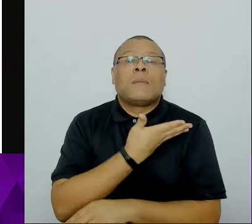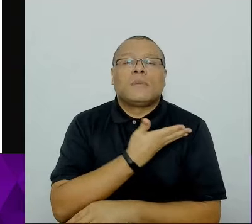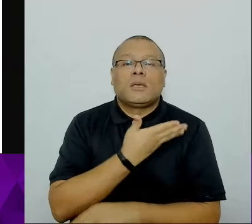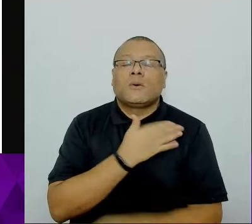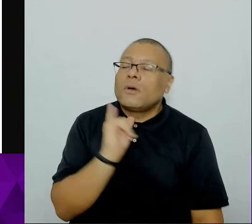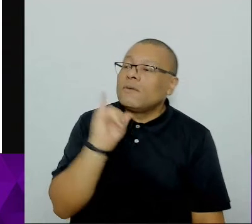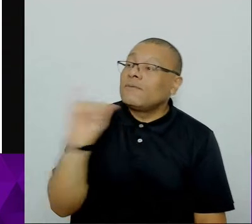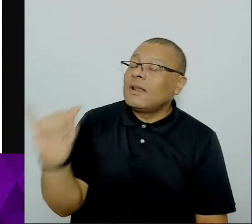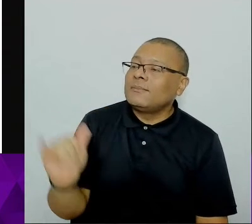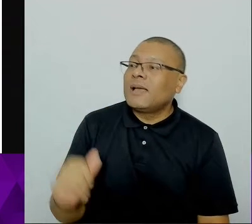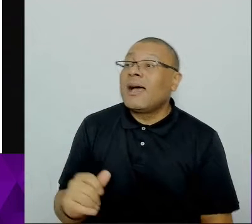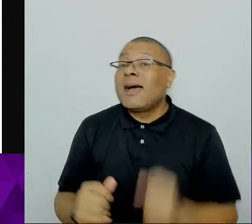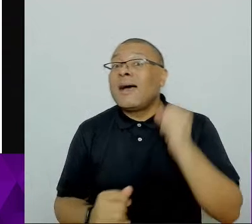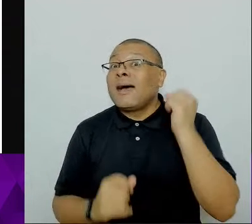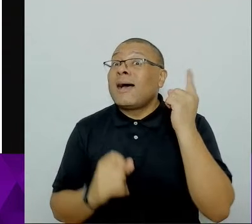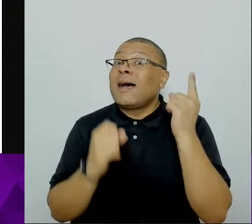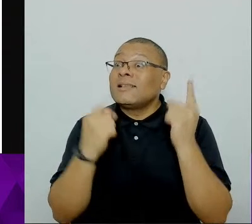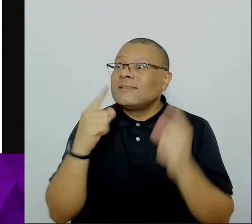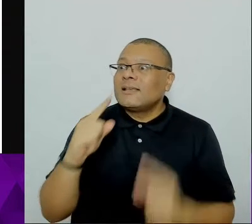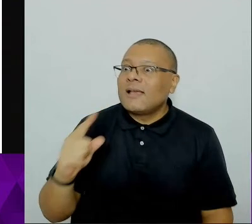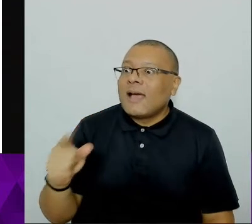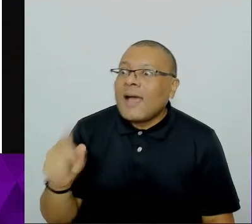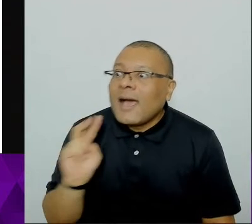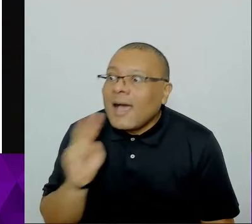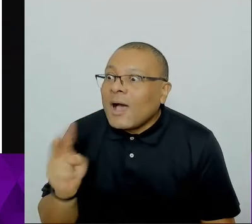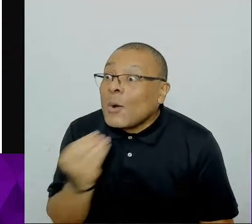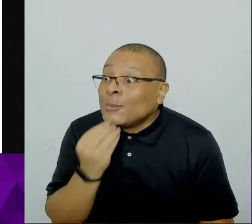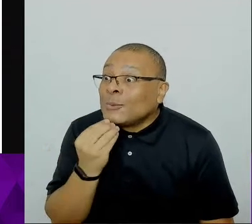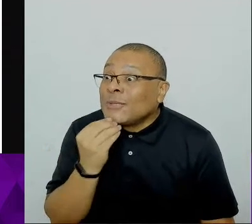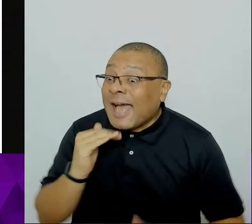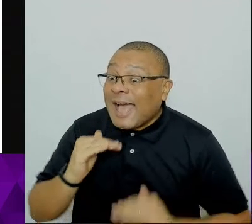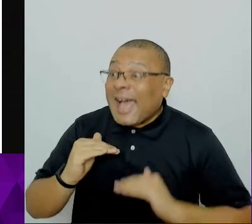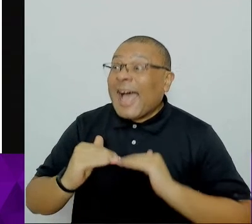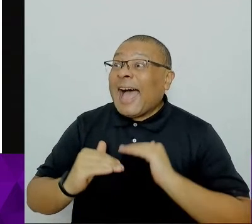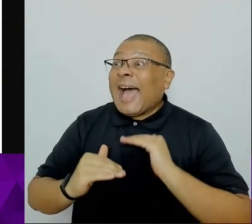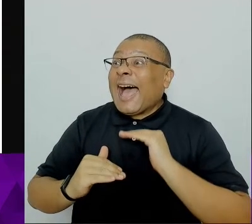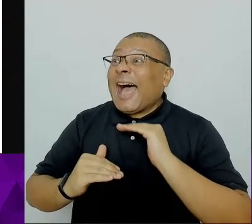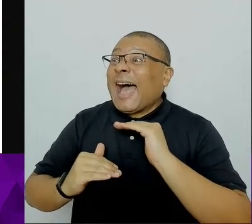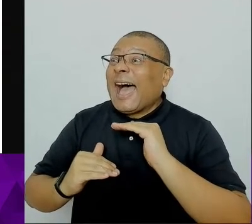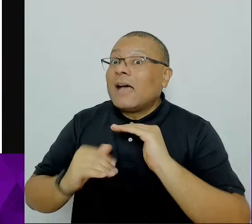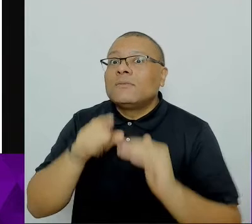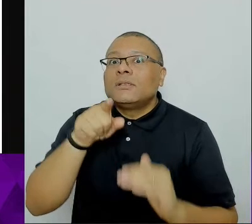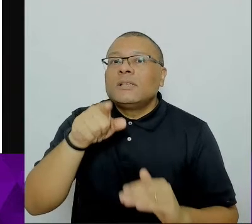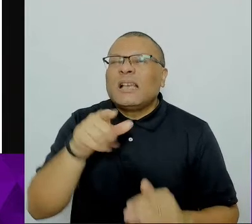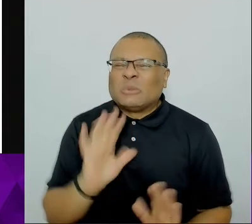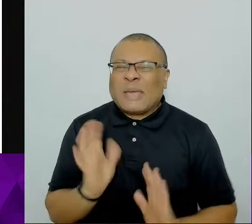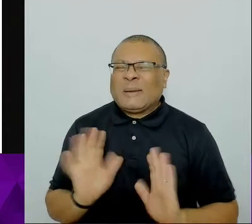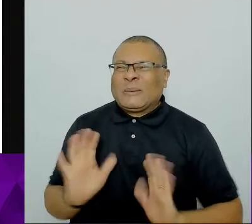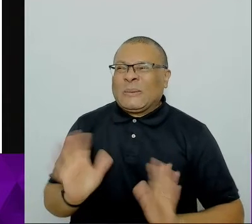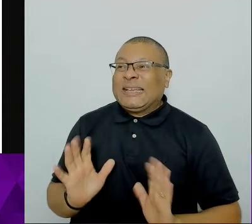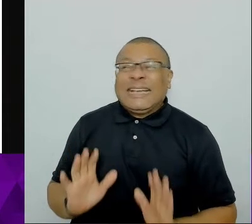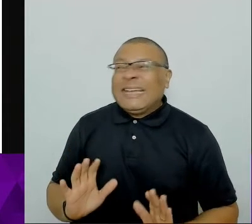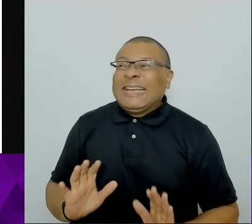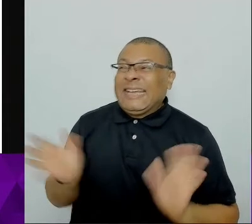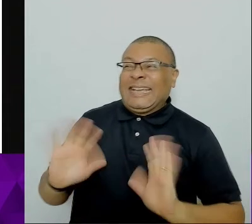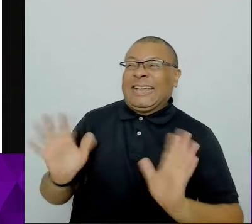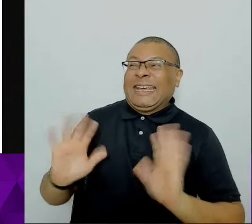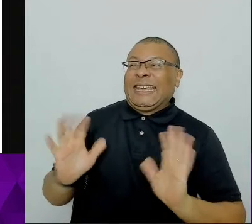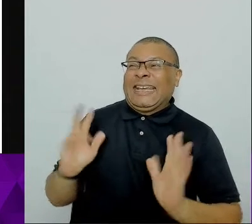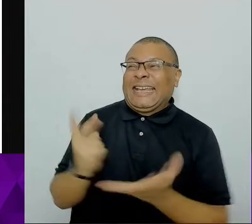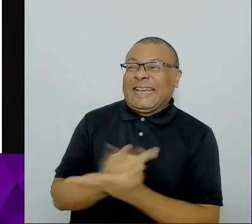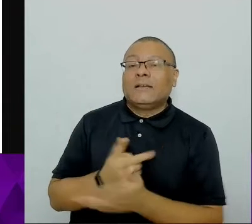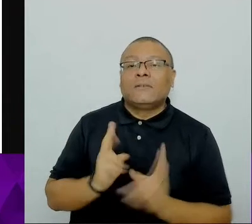poxa, às vezes vem a oportunidade de crescimento que você espera até que dê errado, né? Porque se der errado, pelo menos você vai